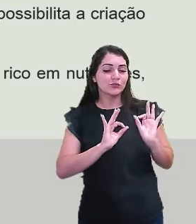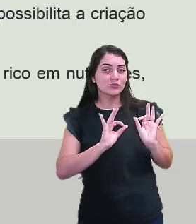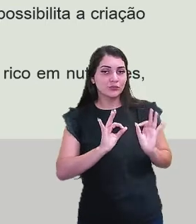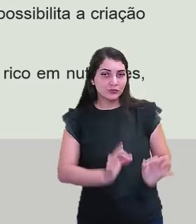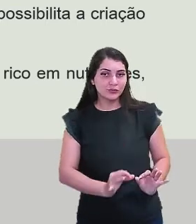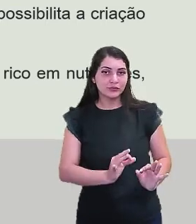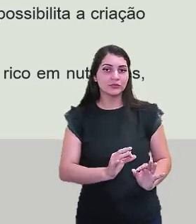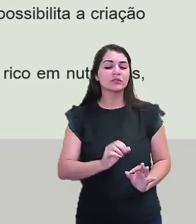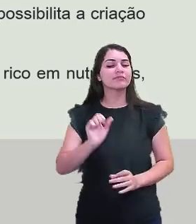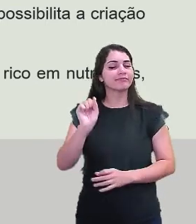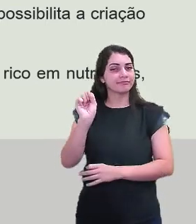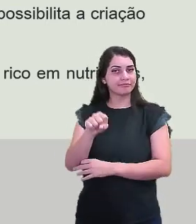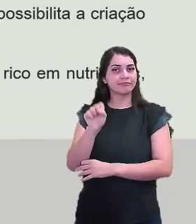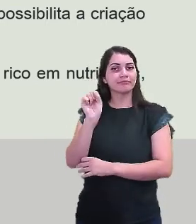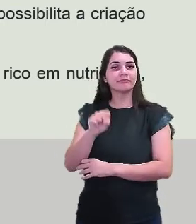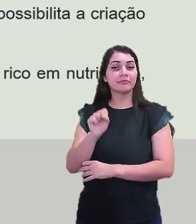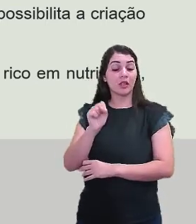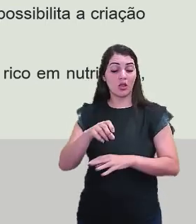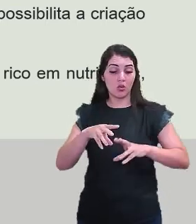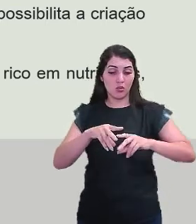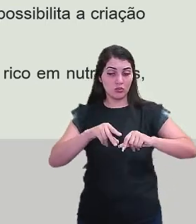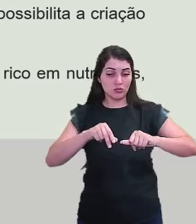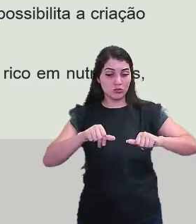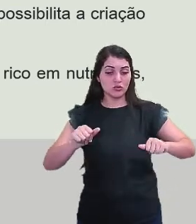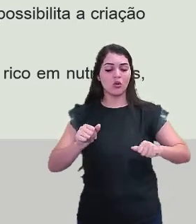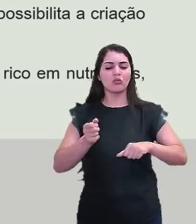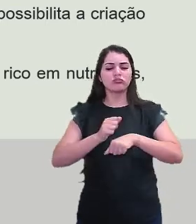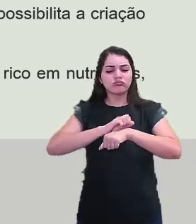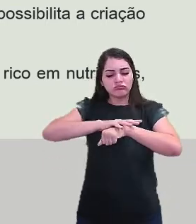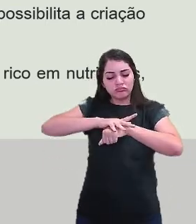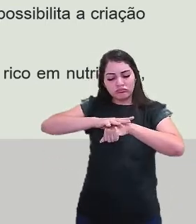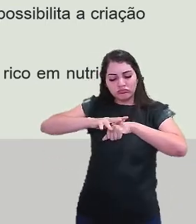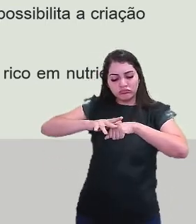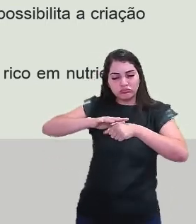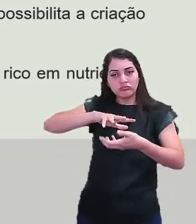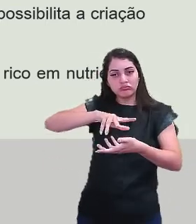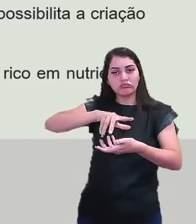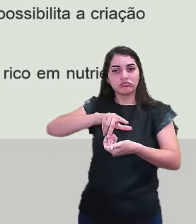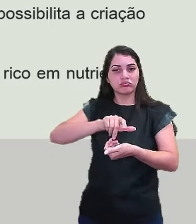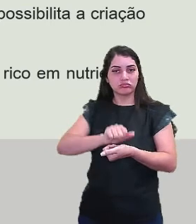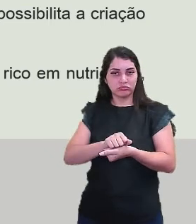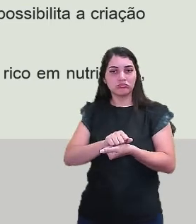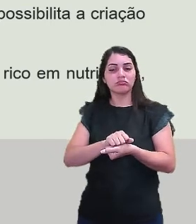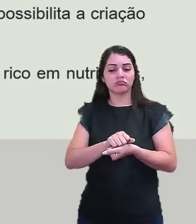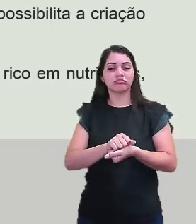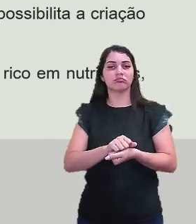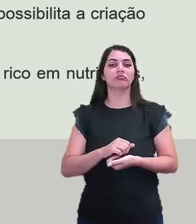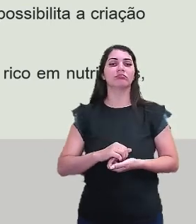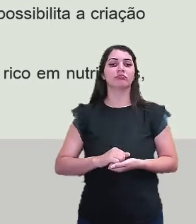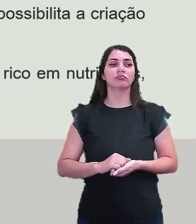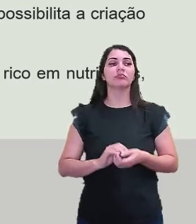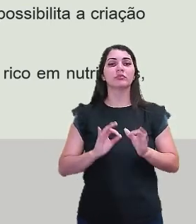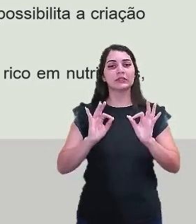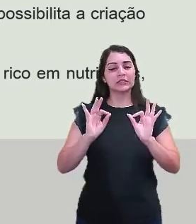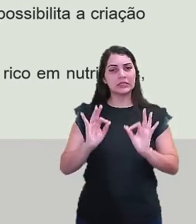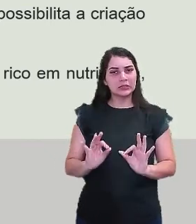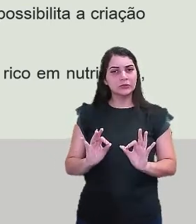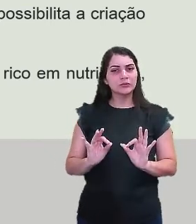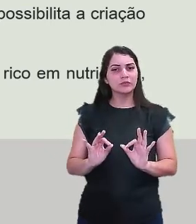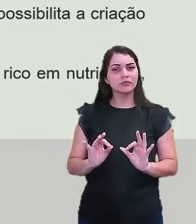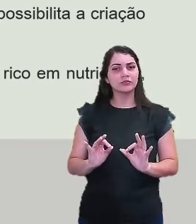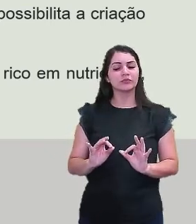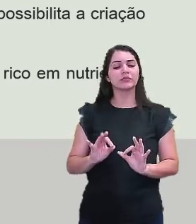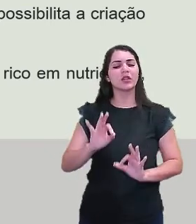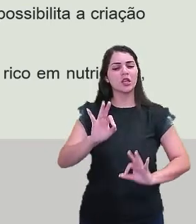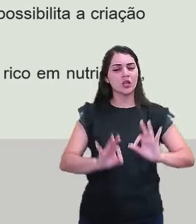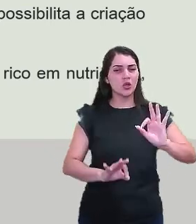acertou. Sim, sim. O solo é a camada superficial da Terra, que cobre ali a Terra, tá certo? E ela,